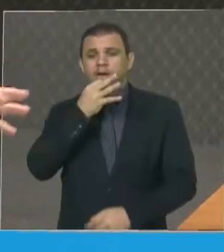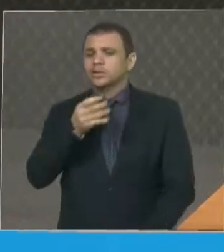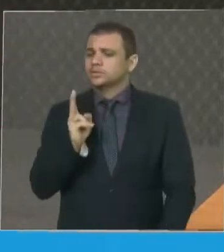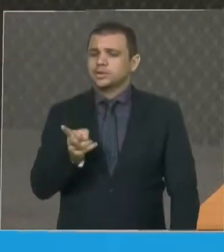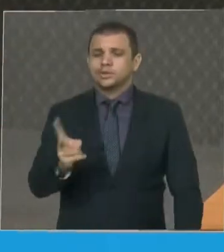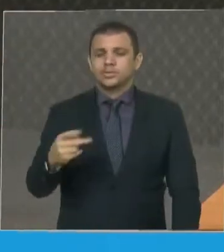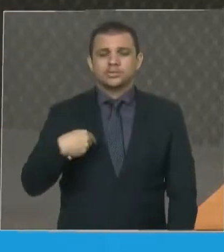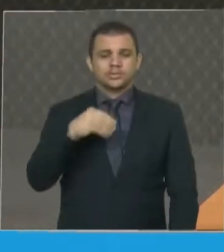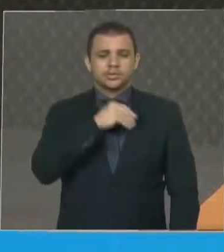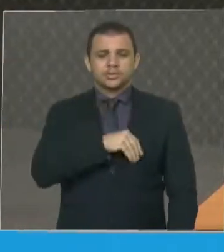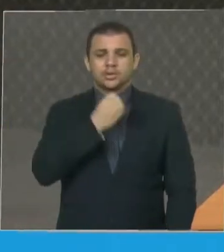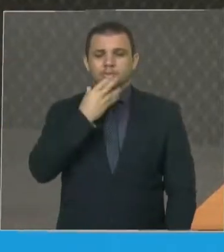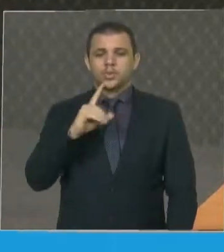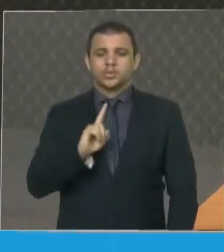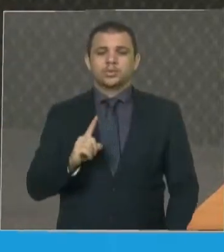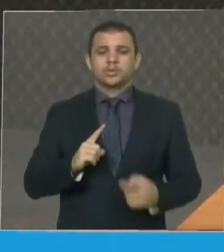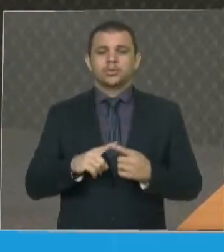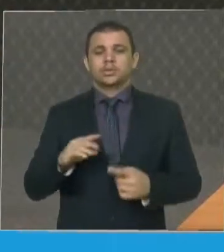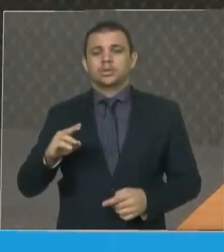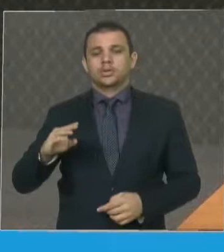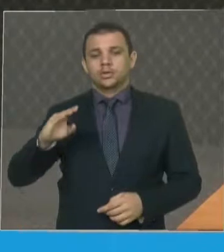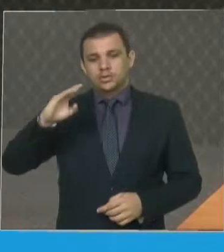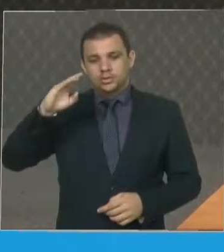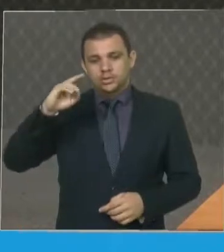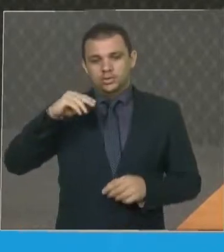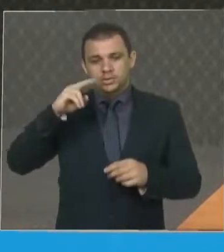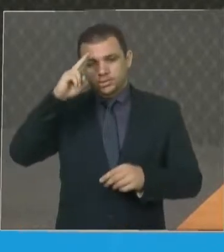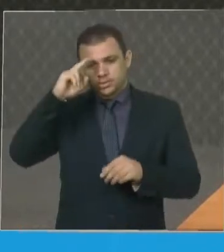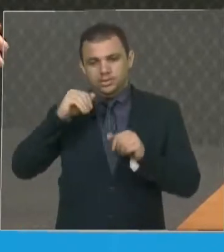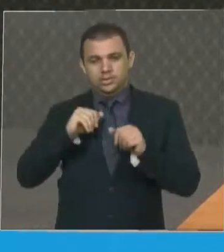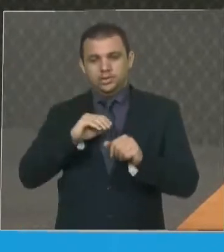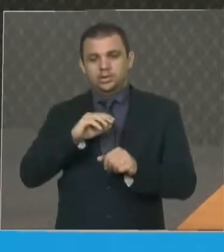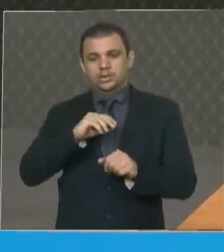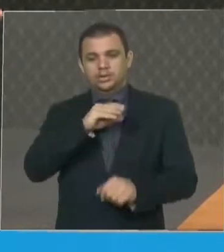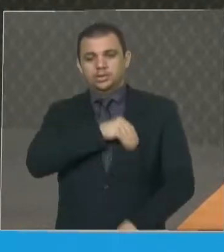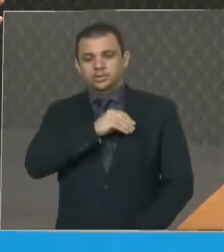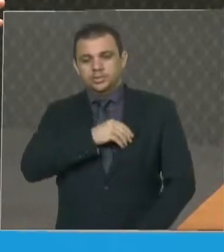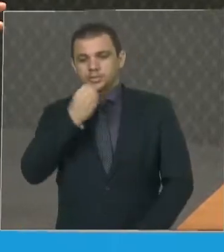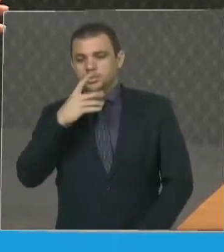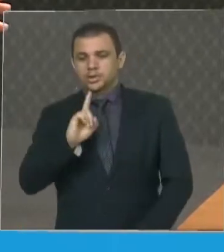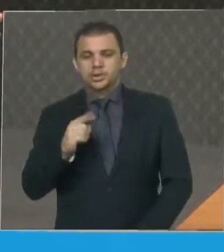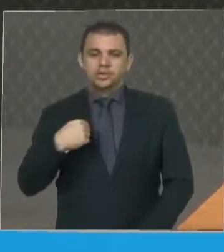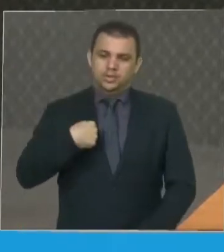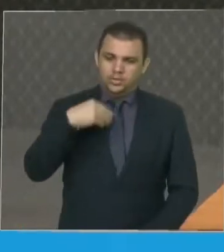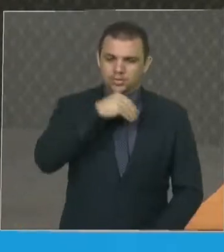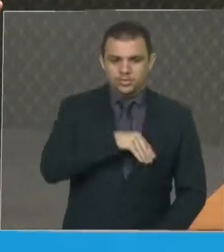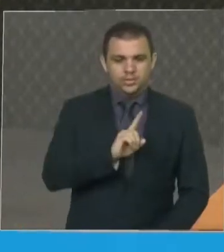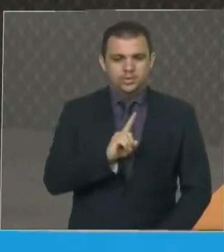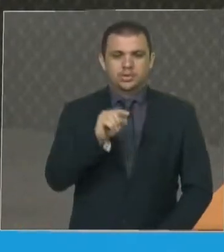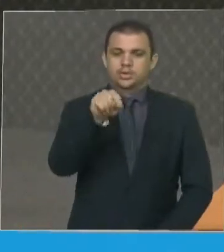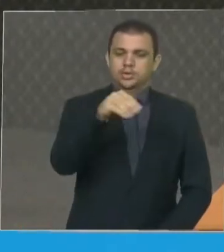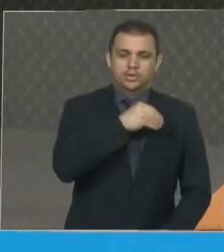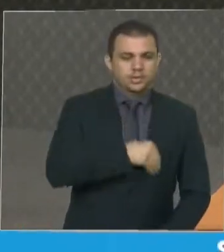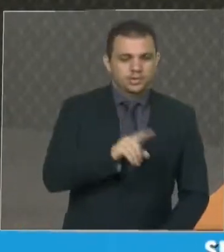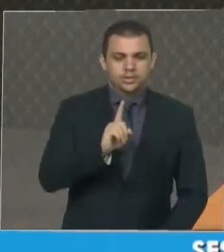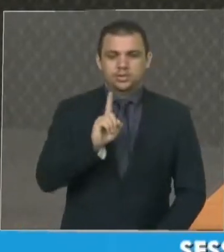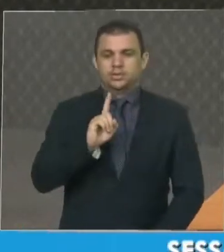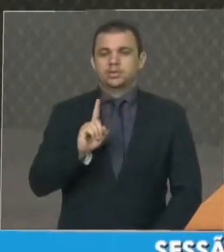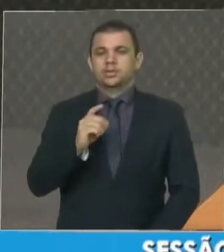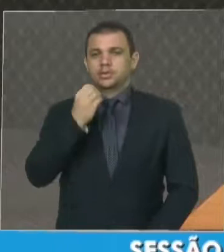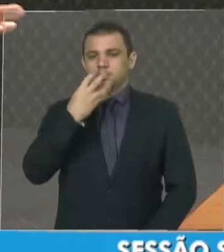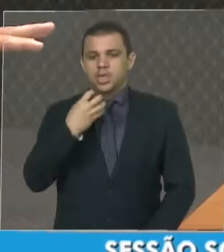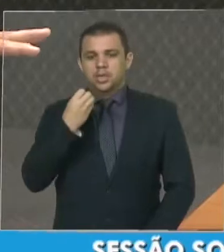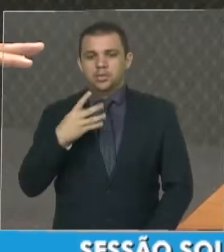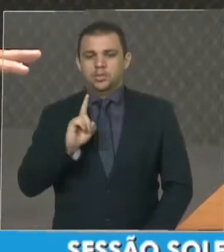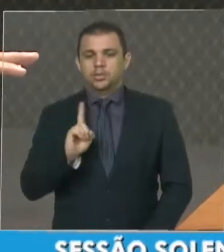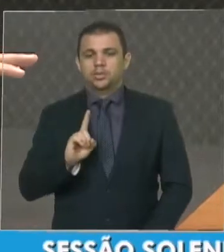O exército não ganha bem, eu não ganho bem, você não ganha bem. Mas se todos pensam que eles não ganham bem, significa